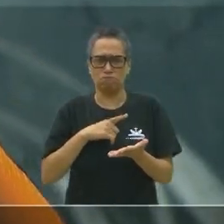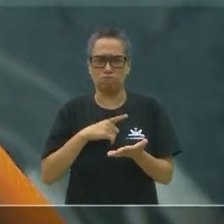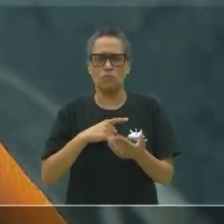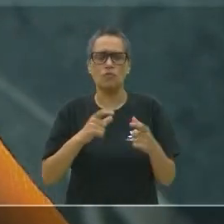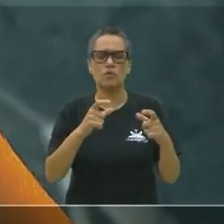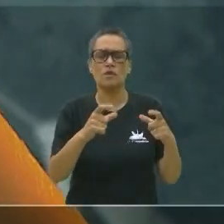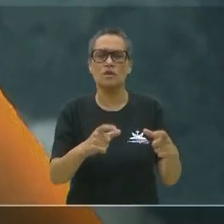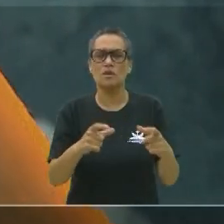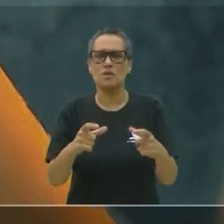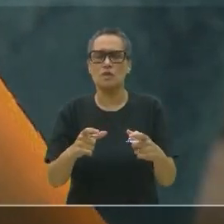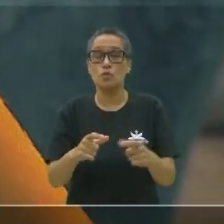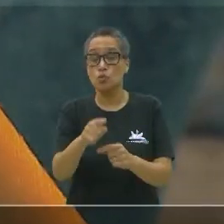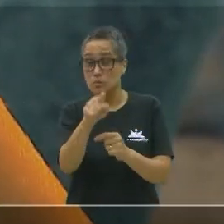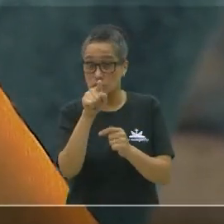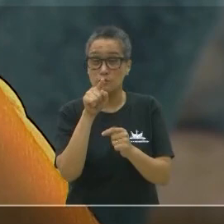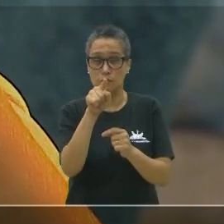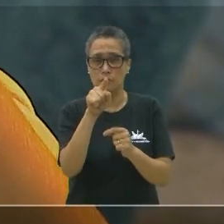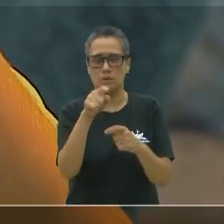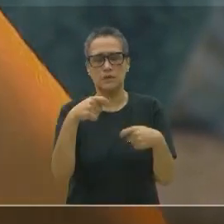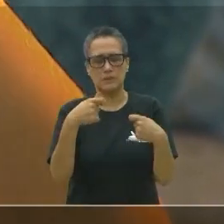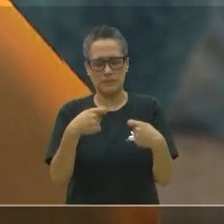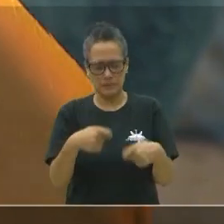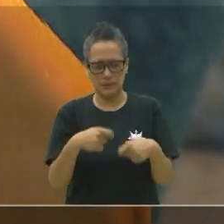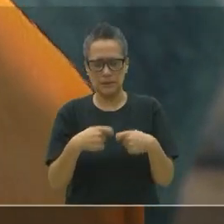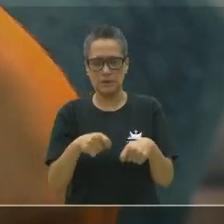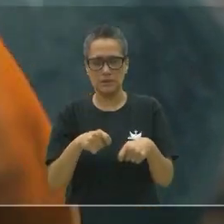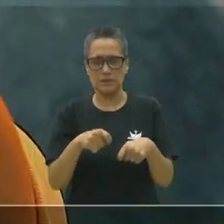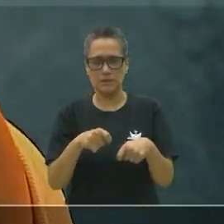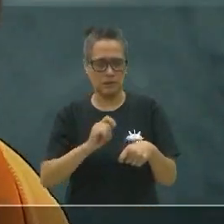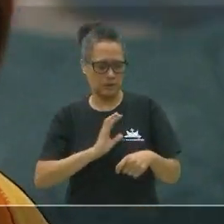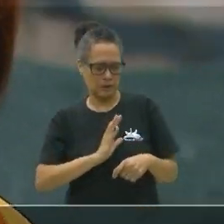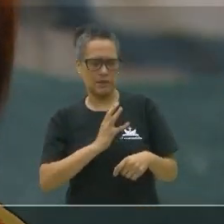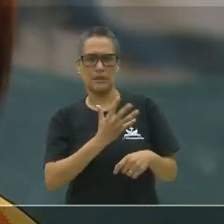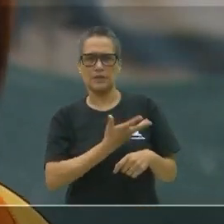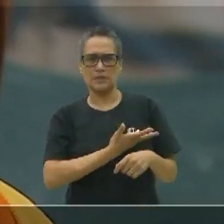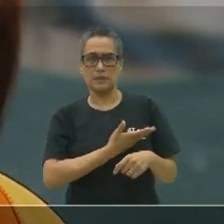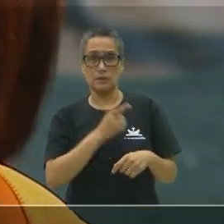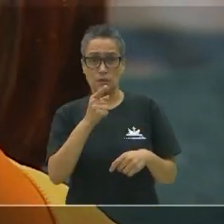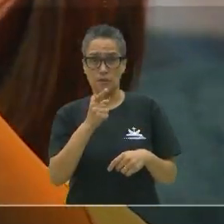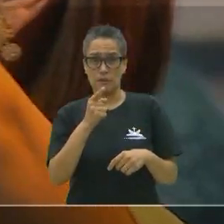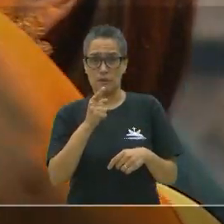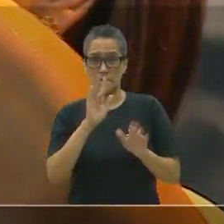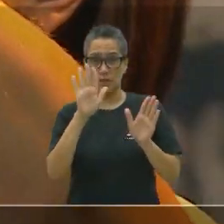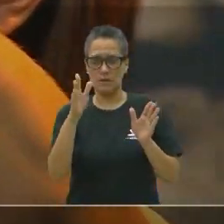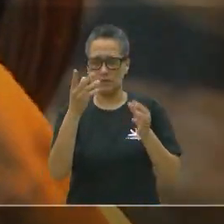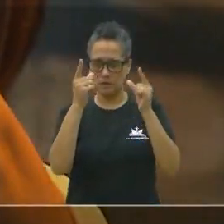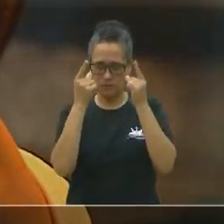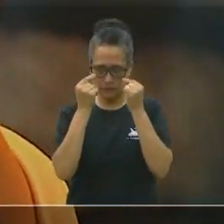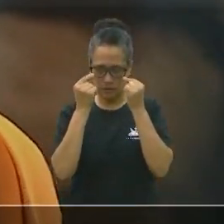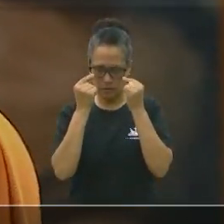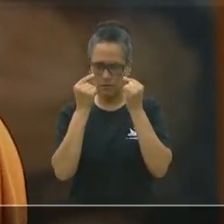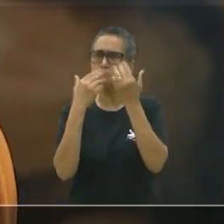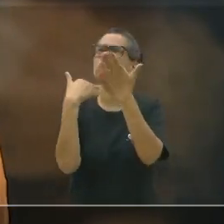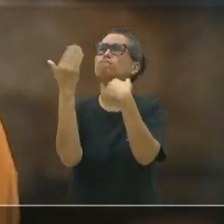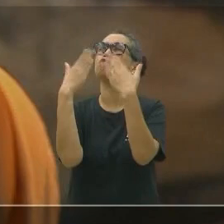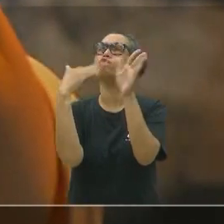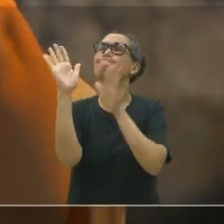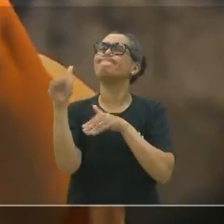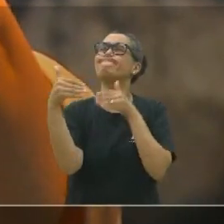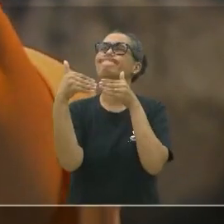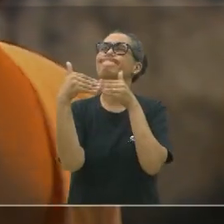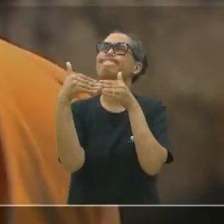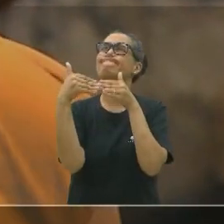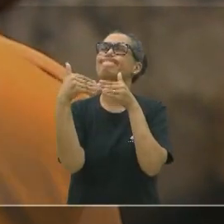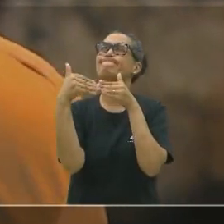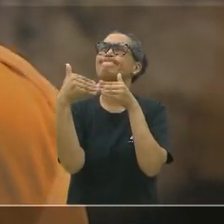Aonde é que você precisa de conversão? É entre você e o Senhor, feche seus olhos. É só entre você e